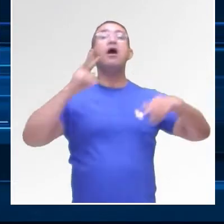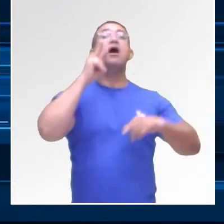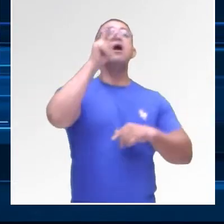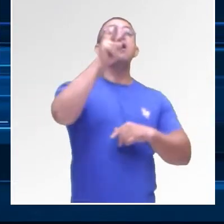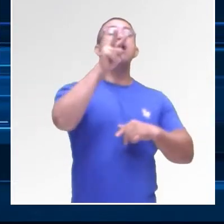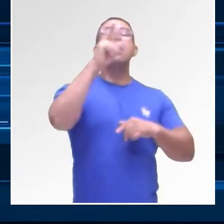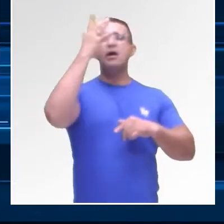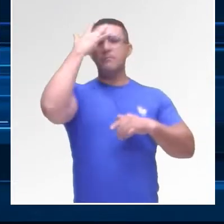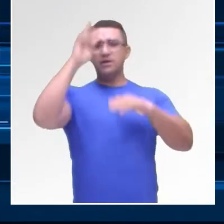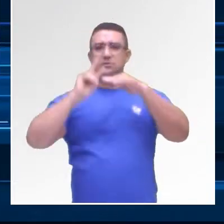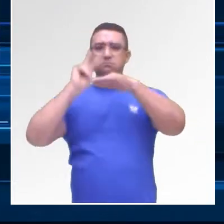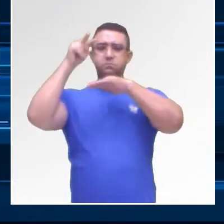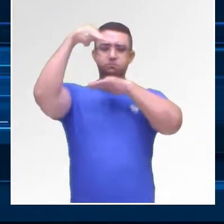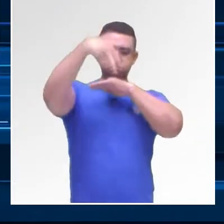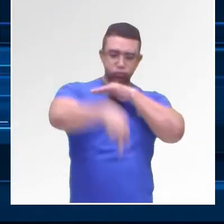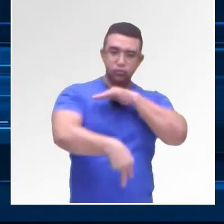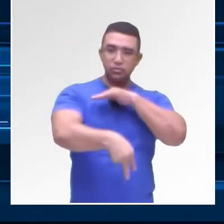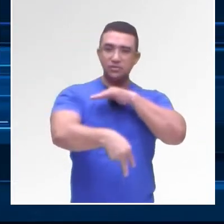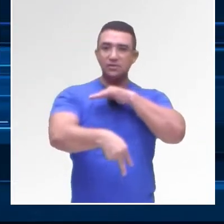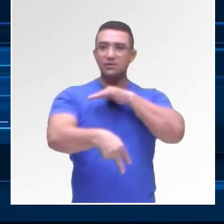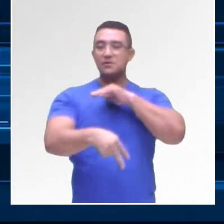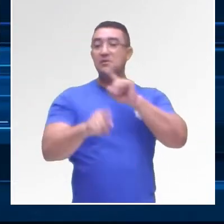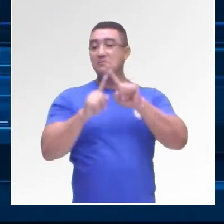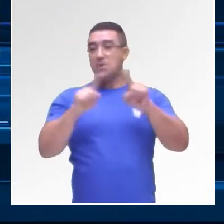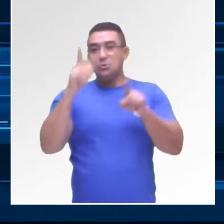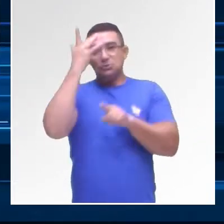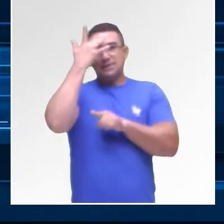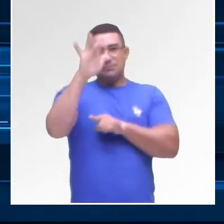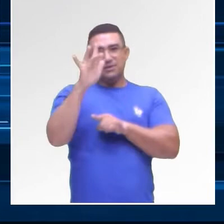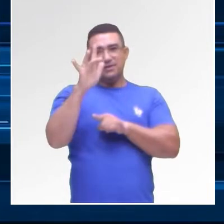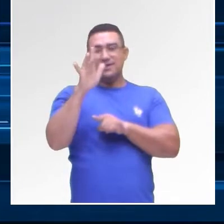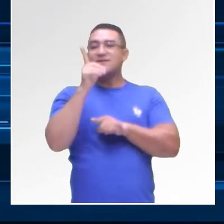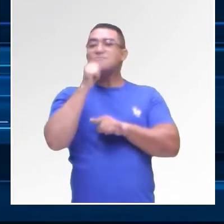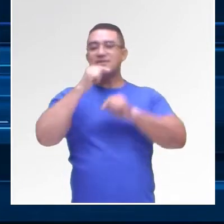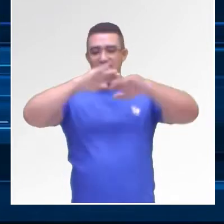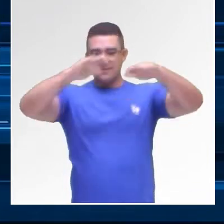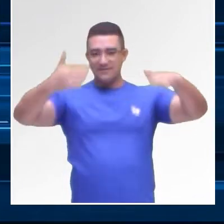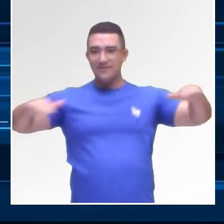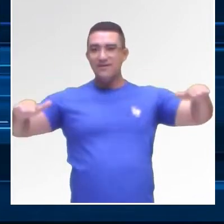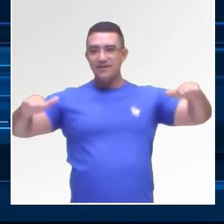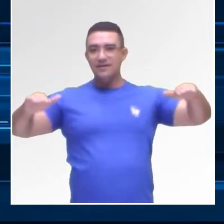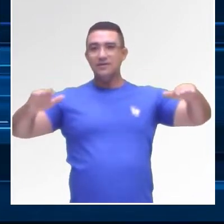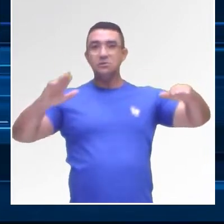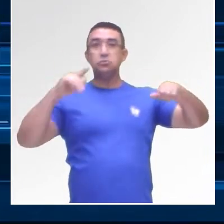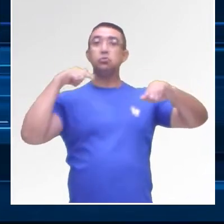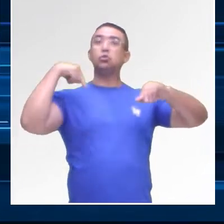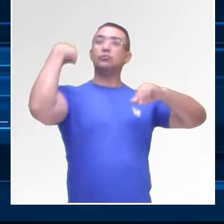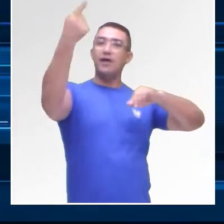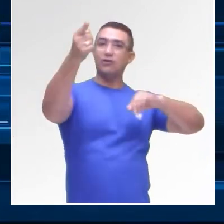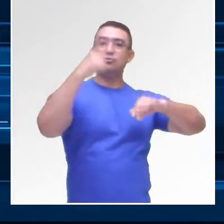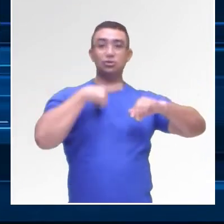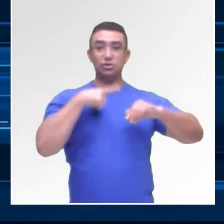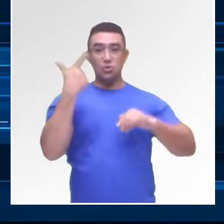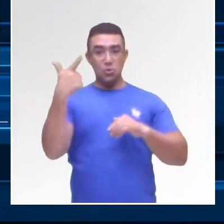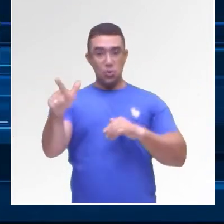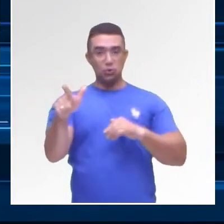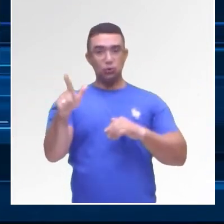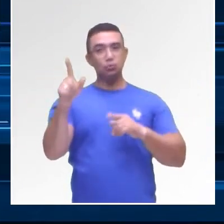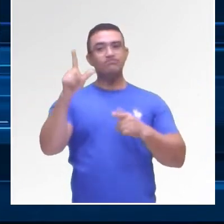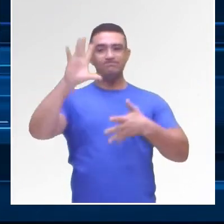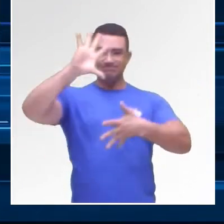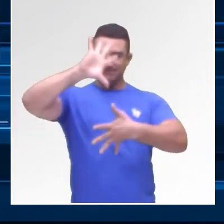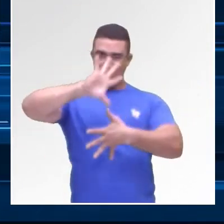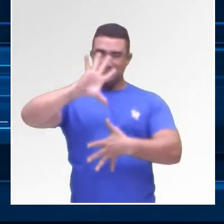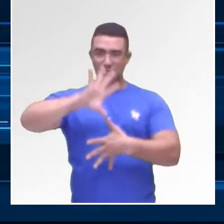que depois, do outro lado do Atlântico, havia outro continente, mas mesmo assim eles